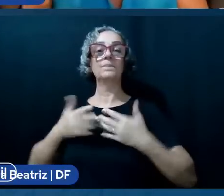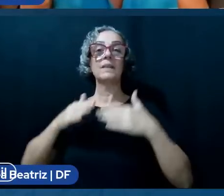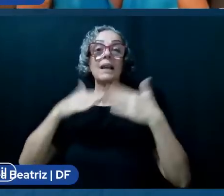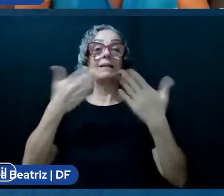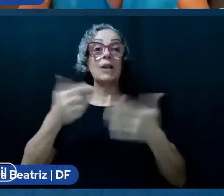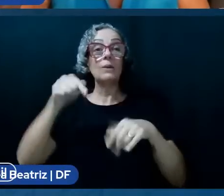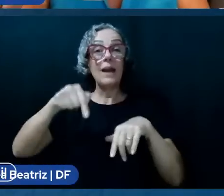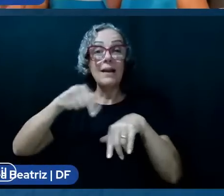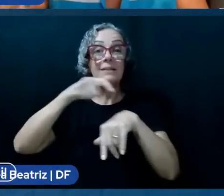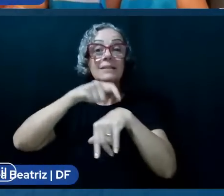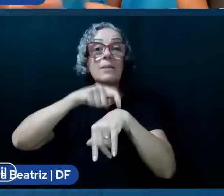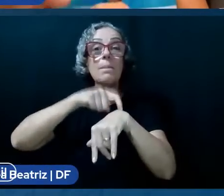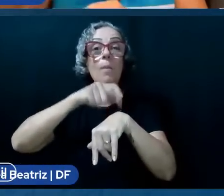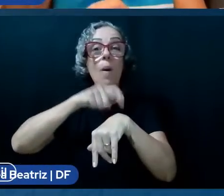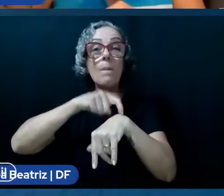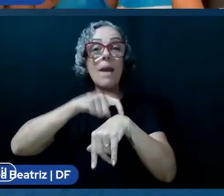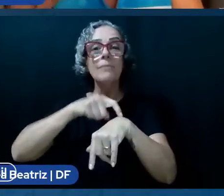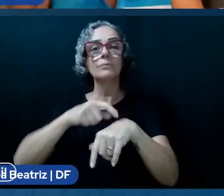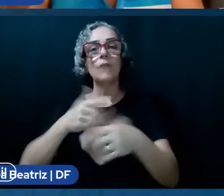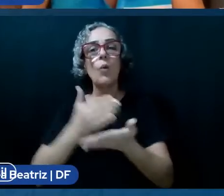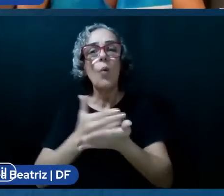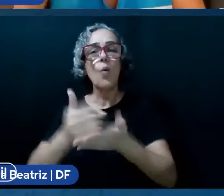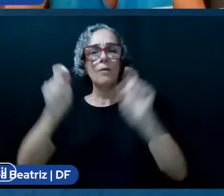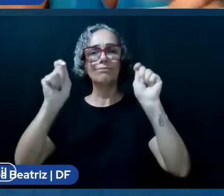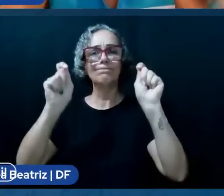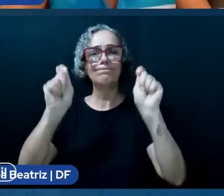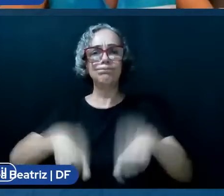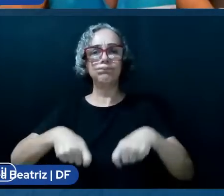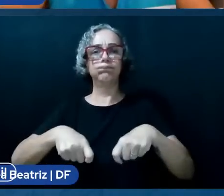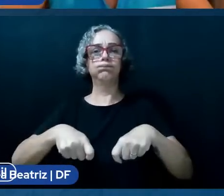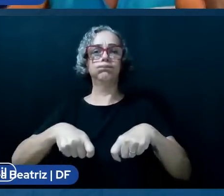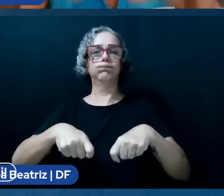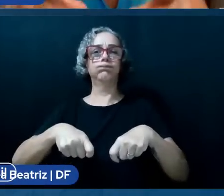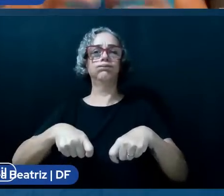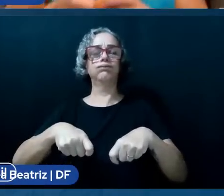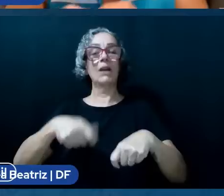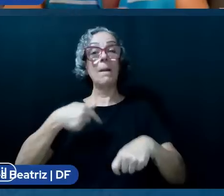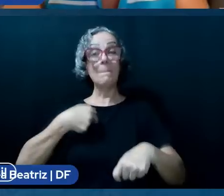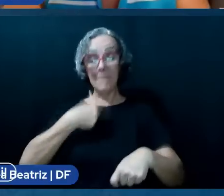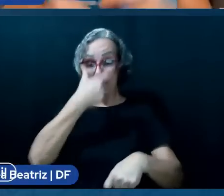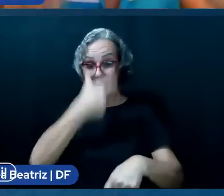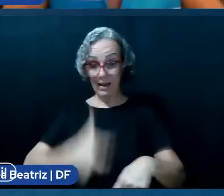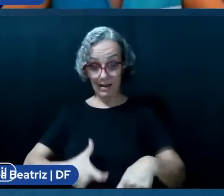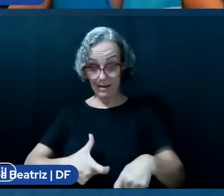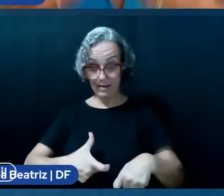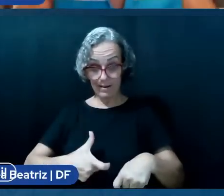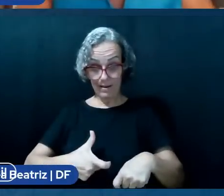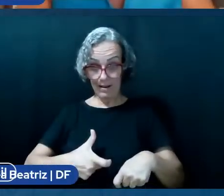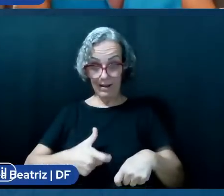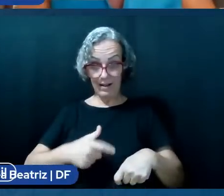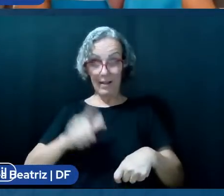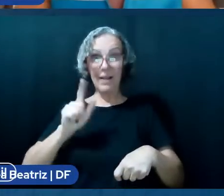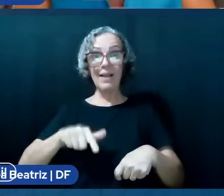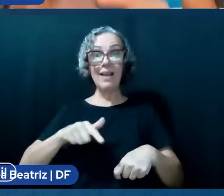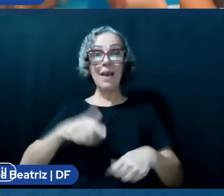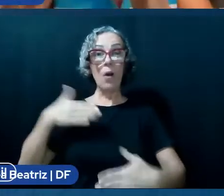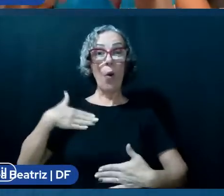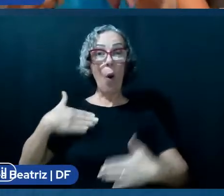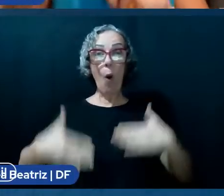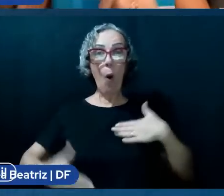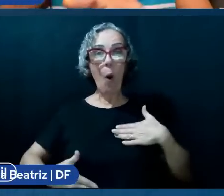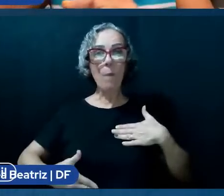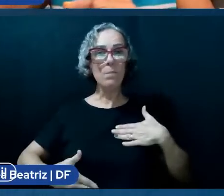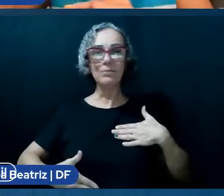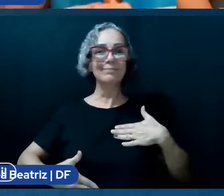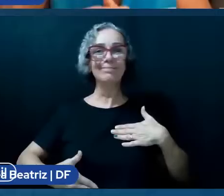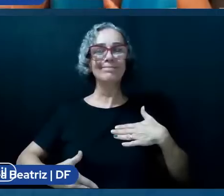ter faculdades que estão além das suas faculdades abafadas pelo organismo, e